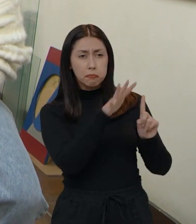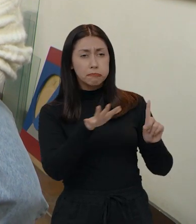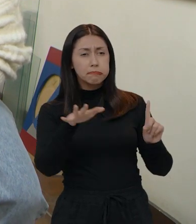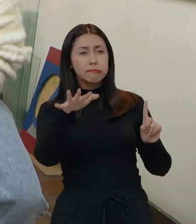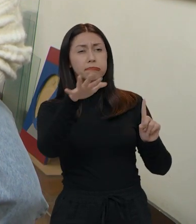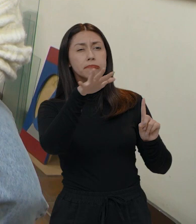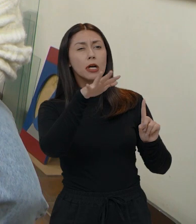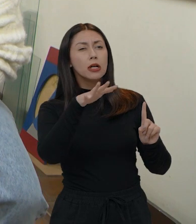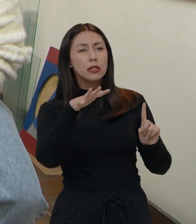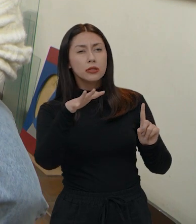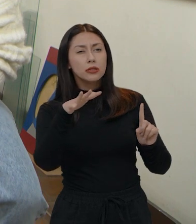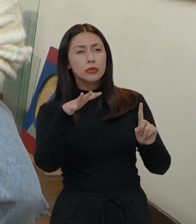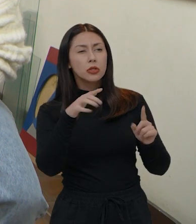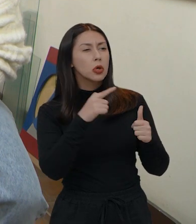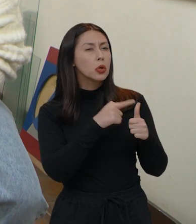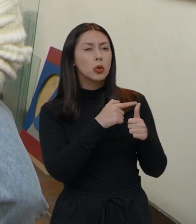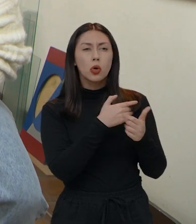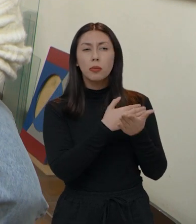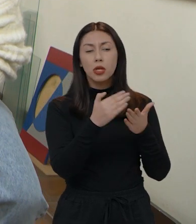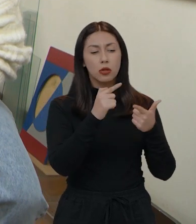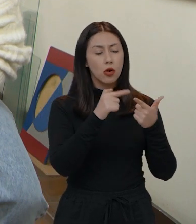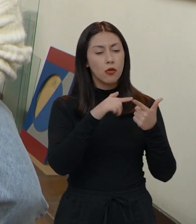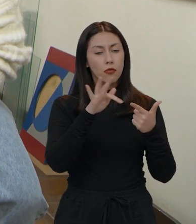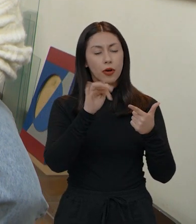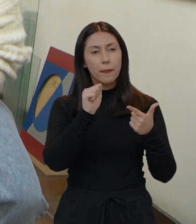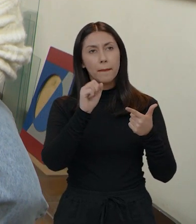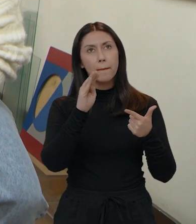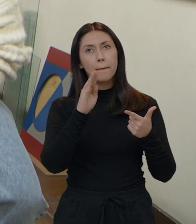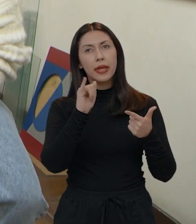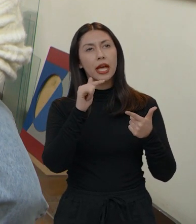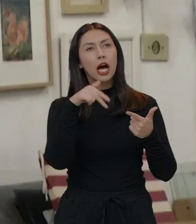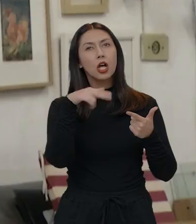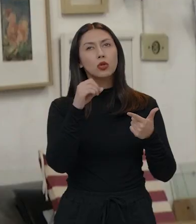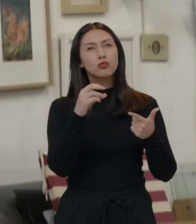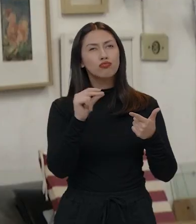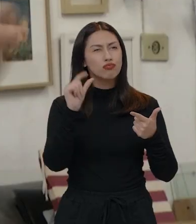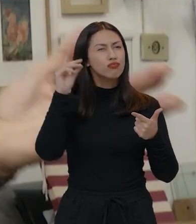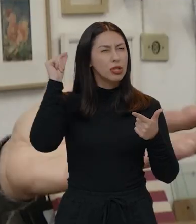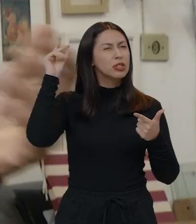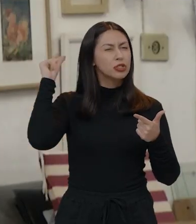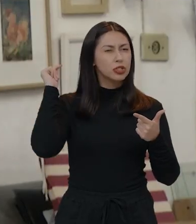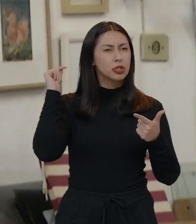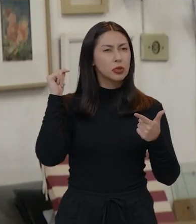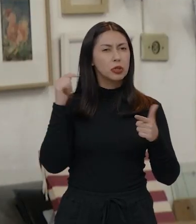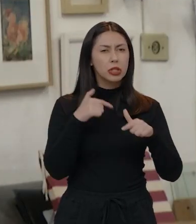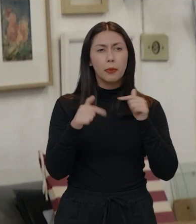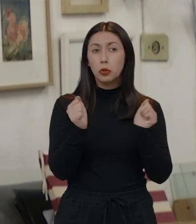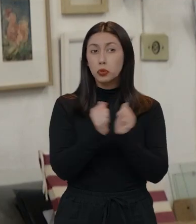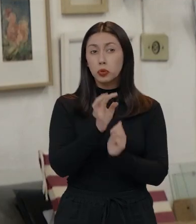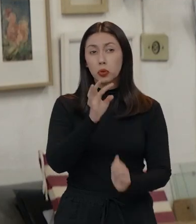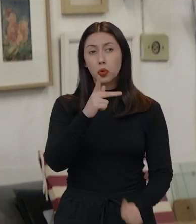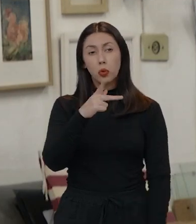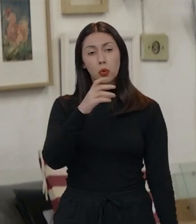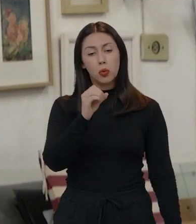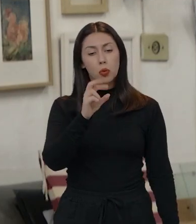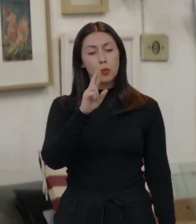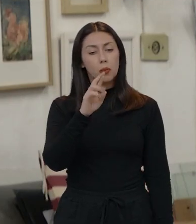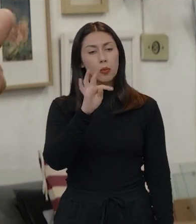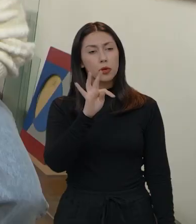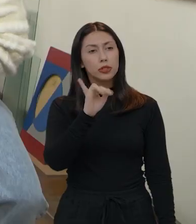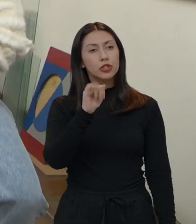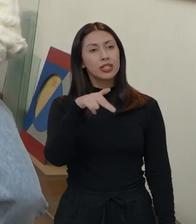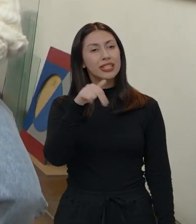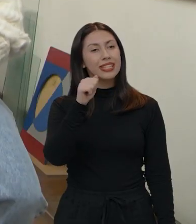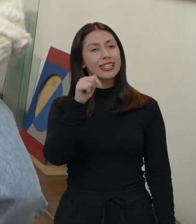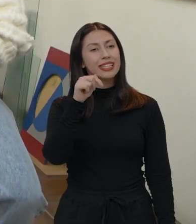assim, né? O Kisaki estava começando, o Fabiano não, o Fabiano é o mais antigo. O Fabiano, ele trabalhou com Portinari, o Luiz